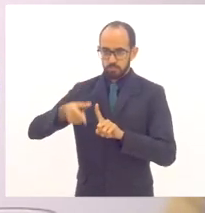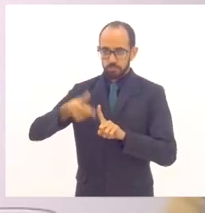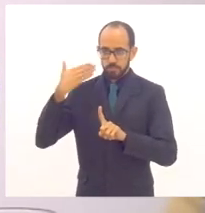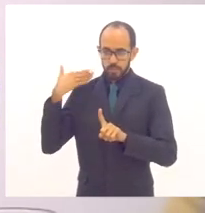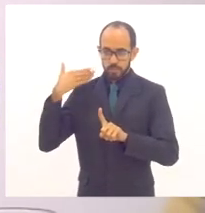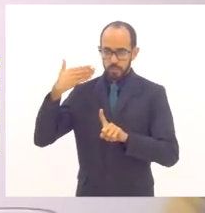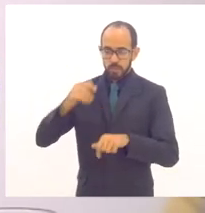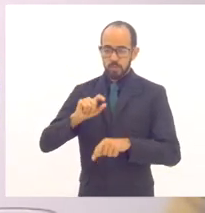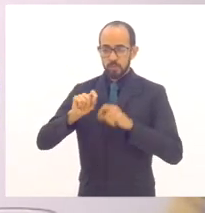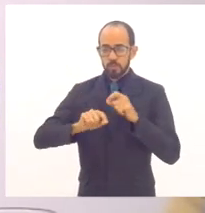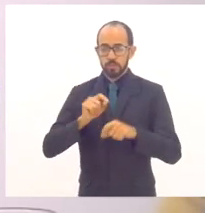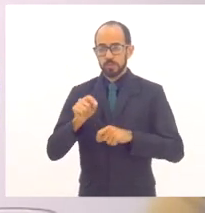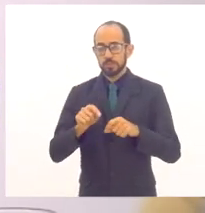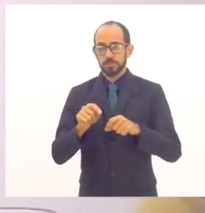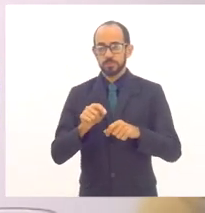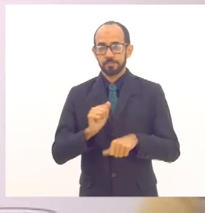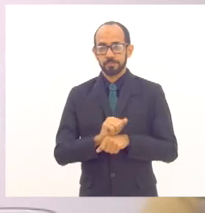para